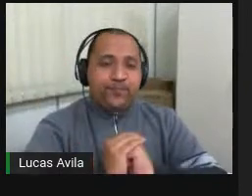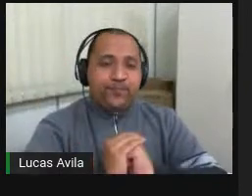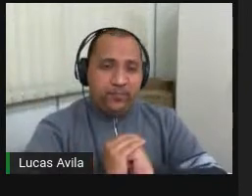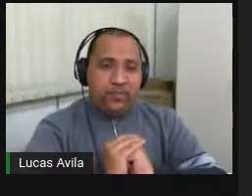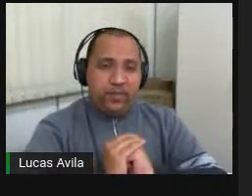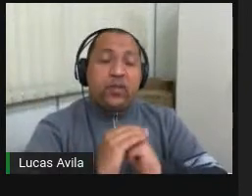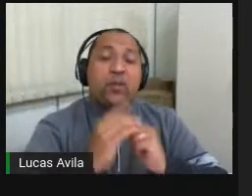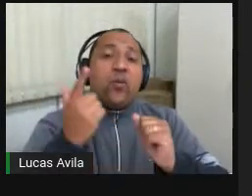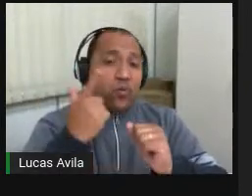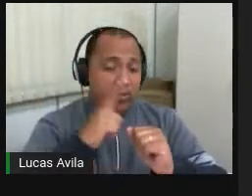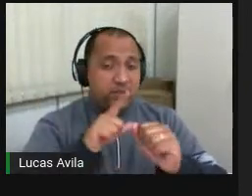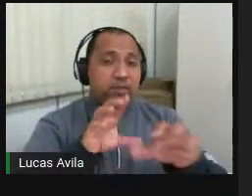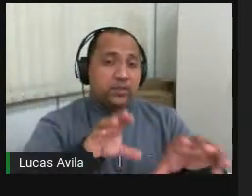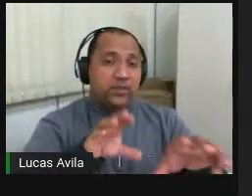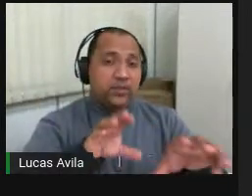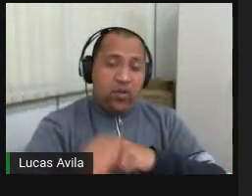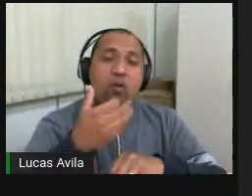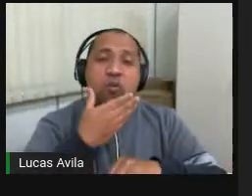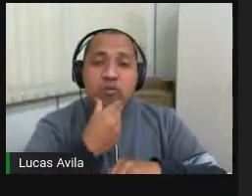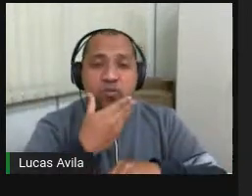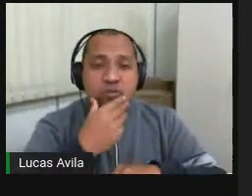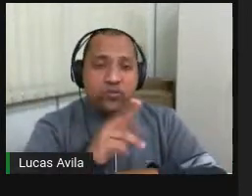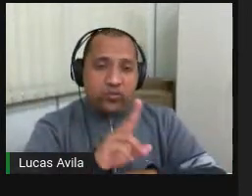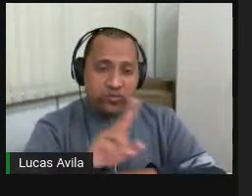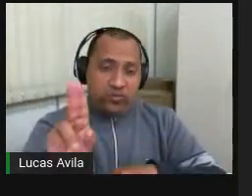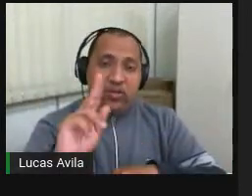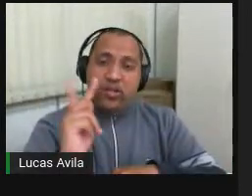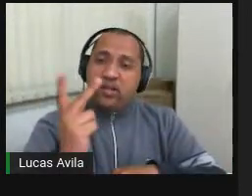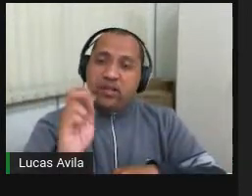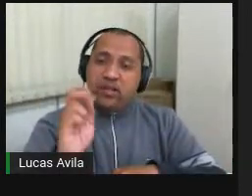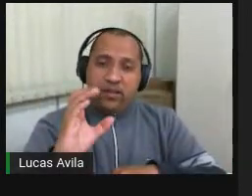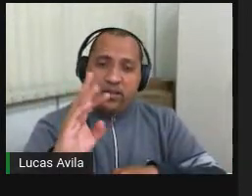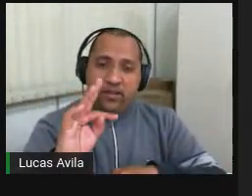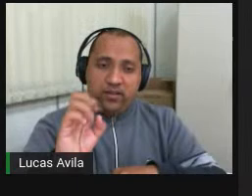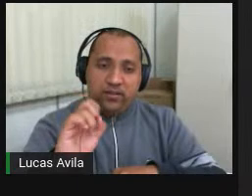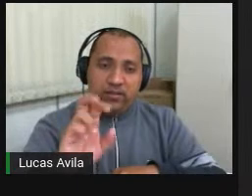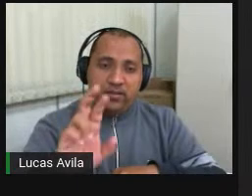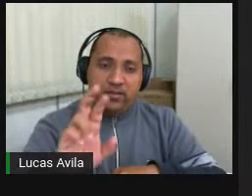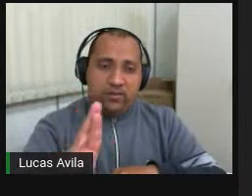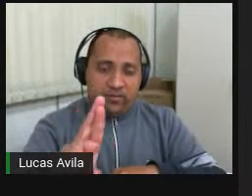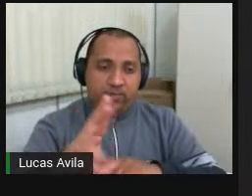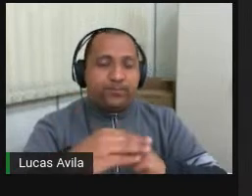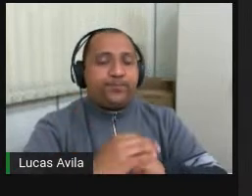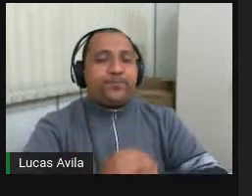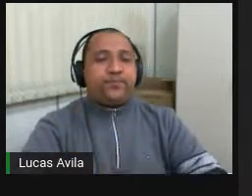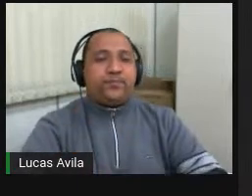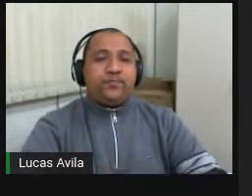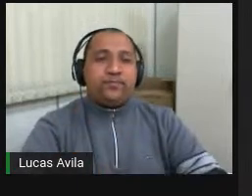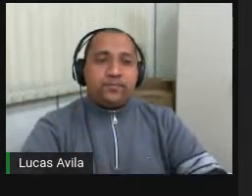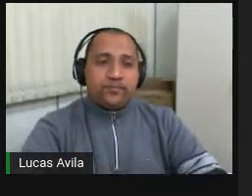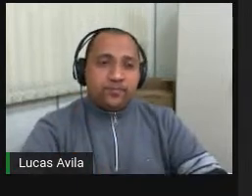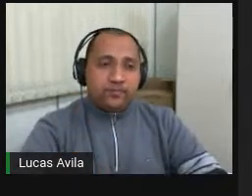Recebe grau o graduando Hector Júnior Zapata Paixão.